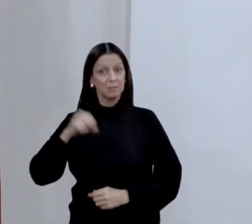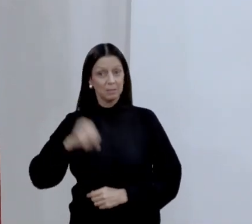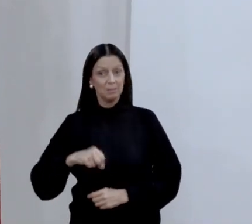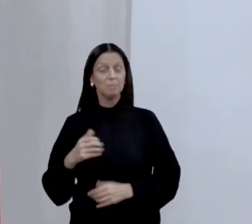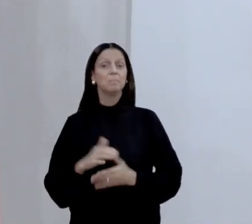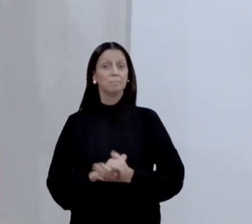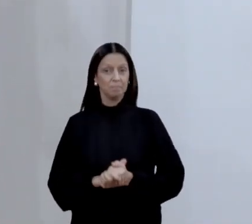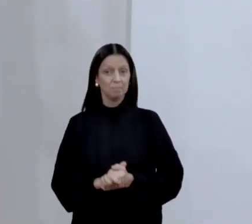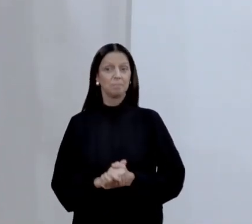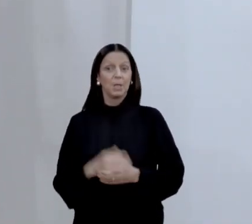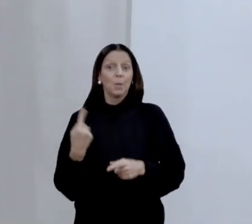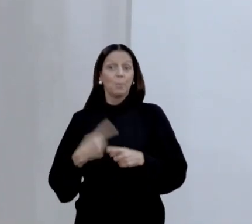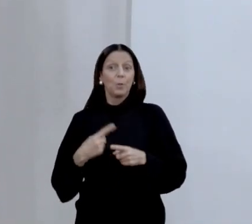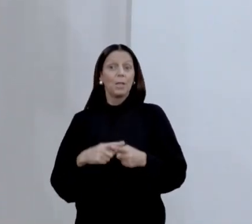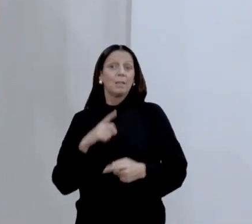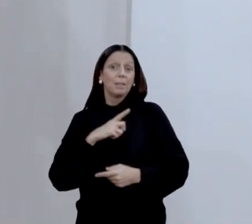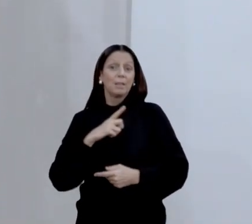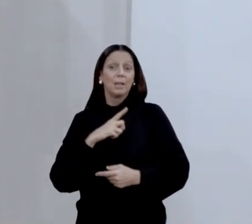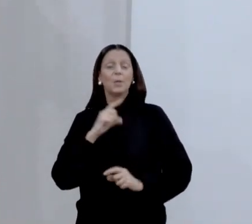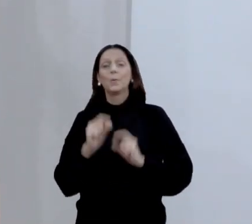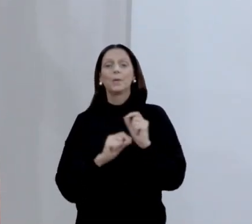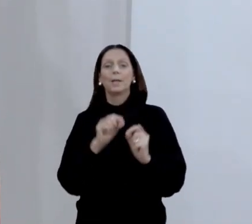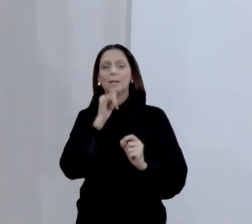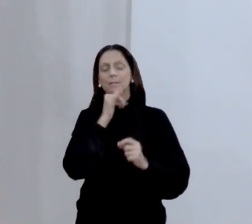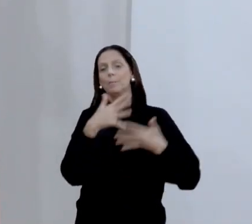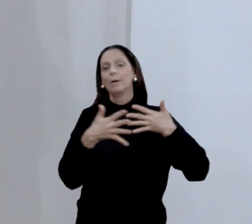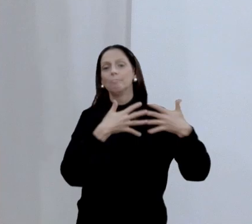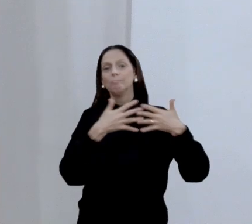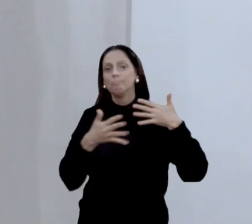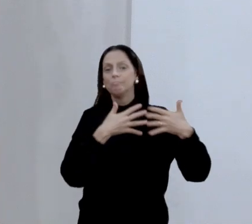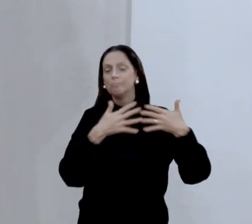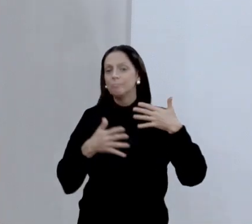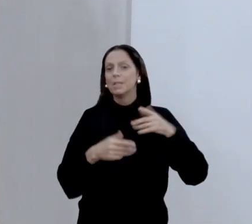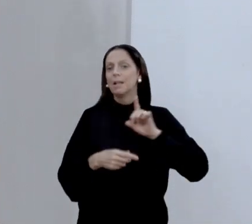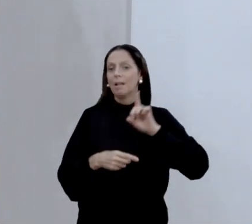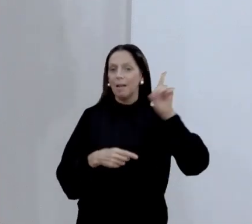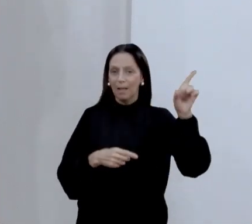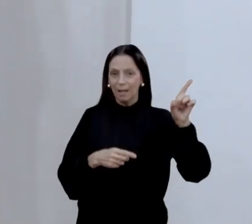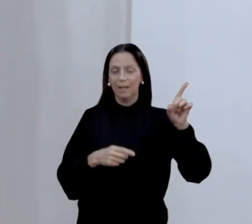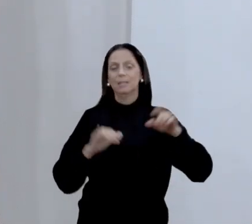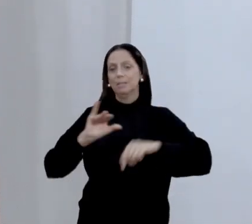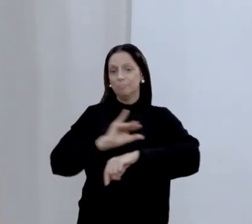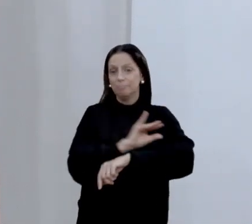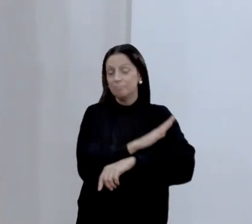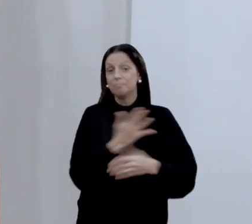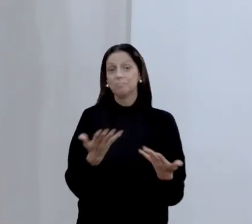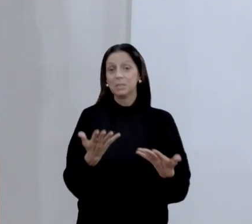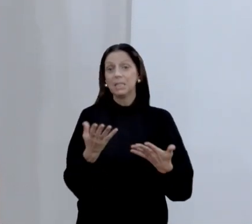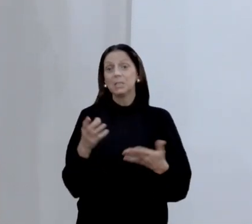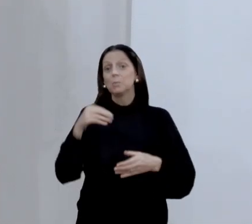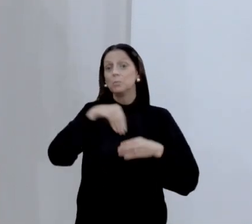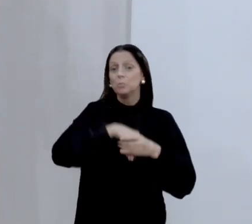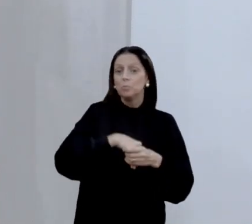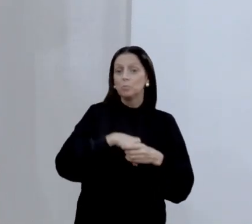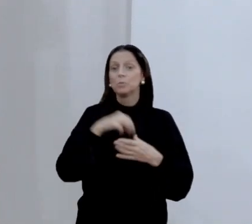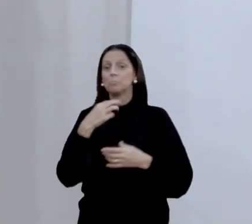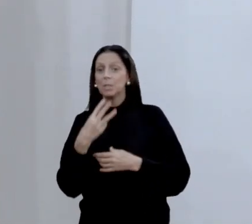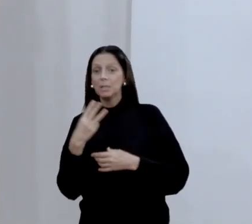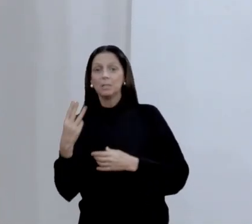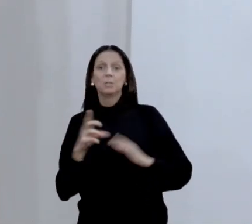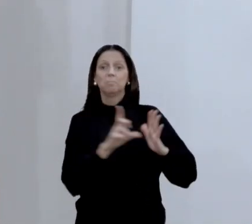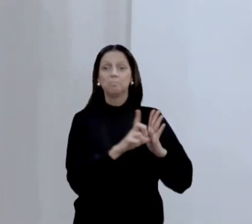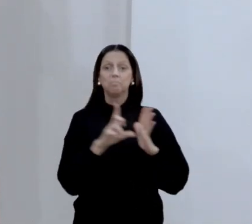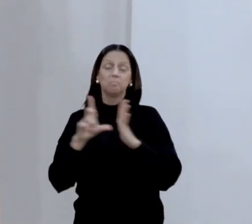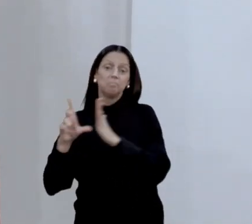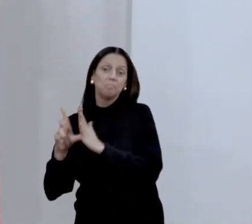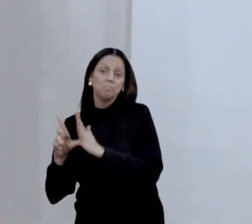mignon e osso. O terminal das Itopavas é osso, não vai dar para manter aquela estrutura com 2 ou 3 quiosques e lojinhas lá. Talvez o terminal do